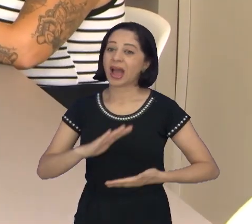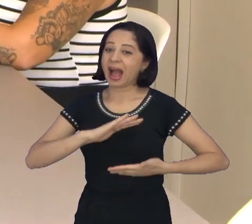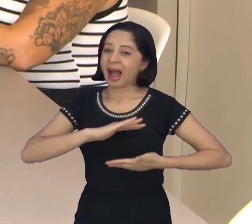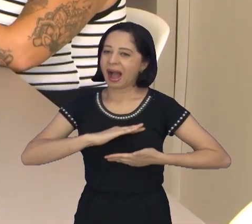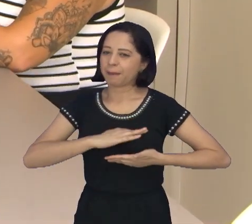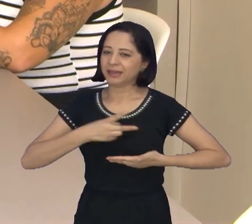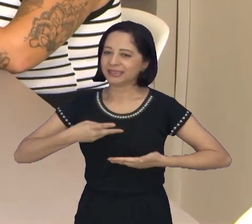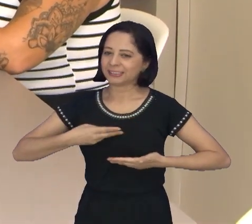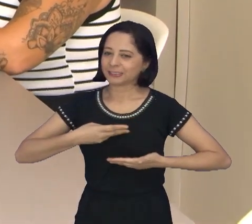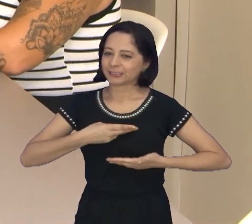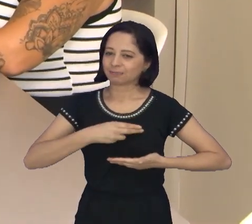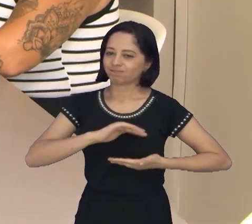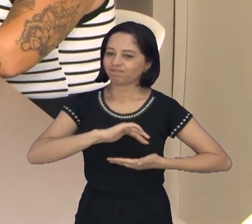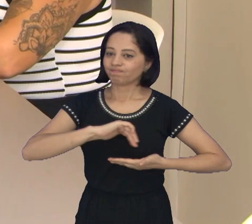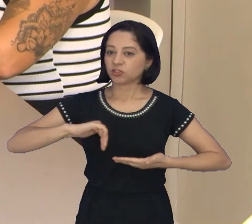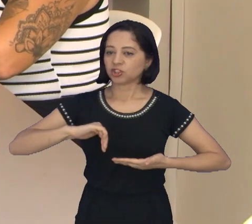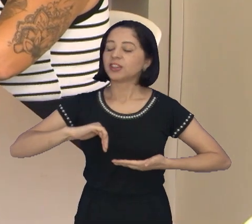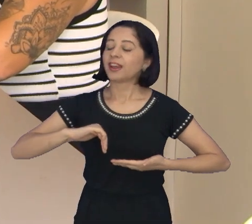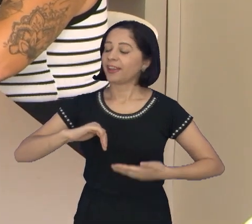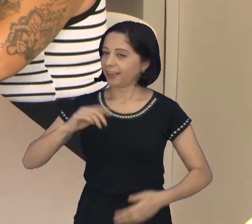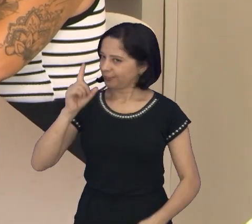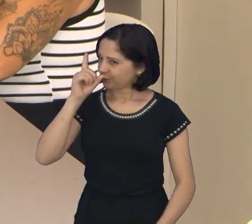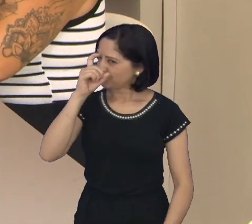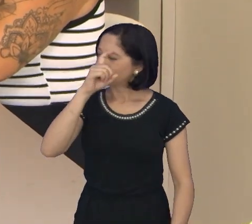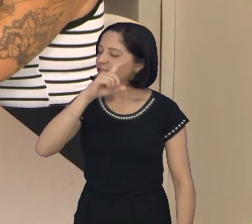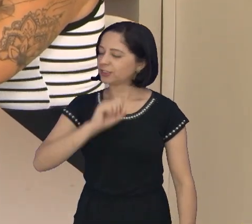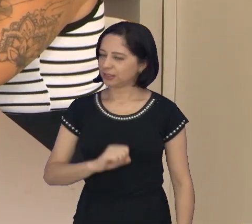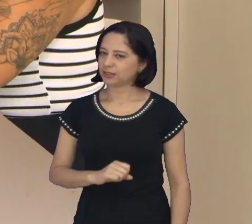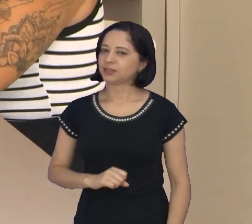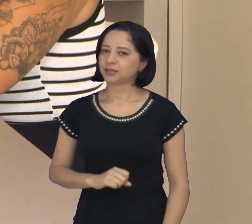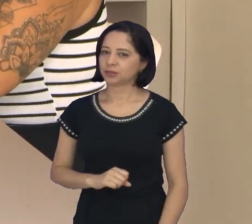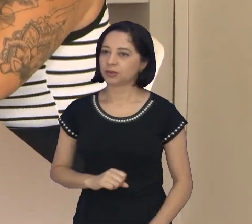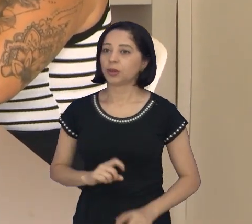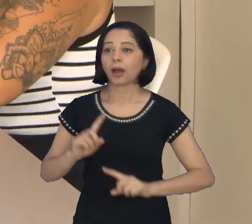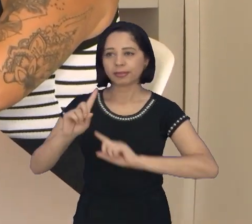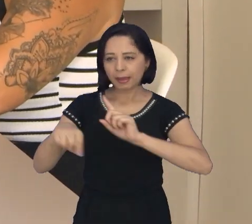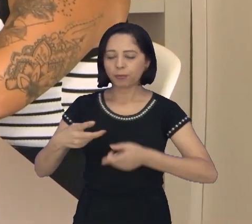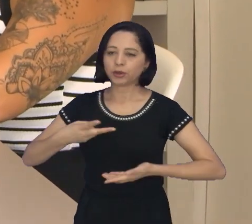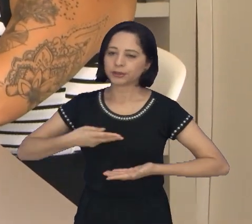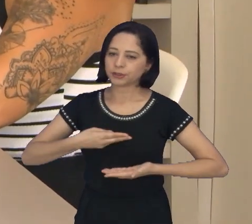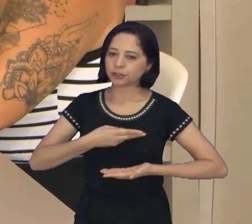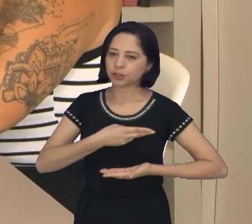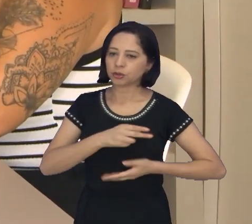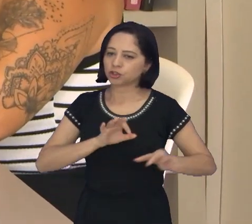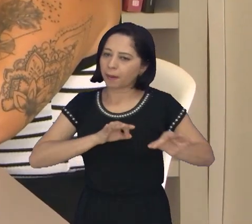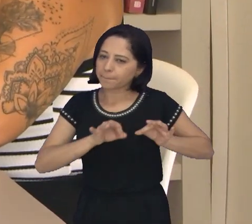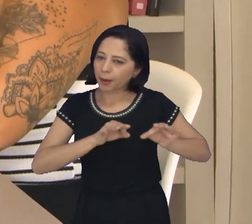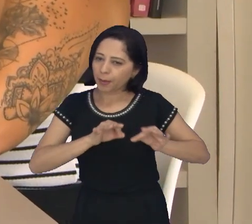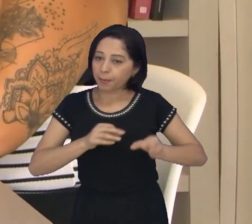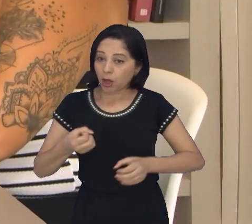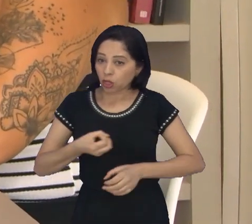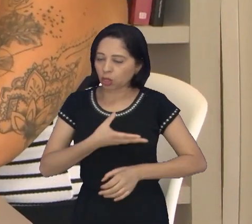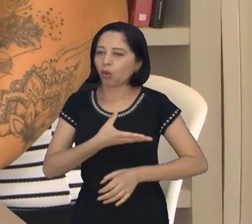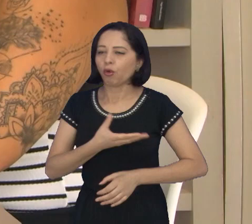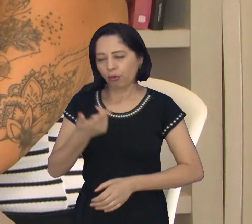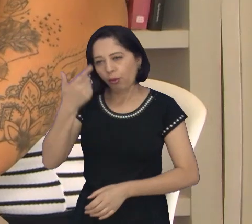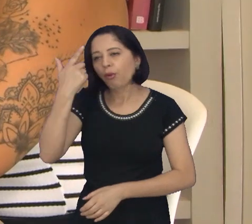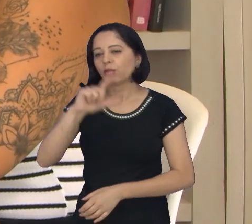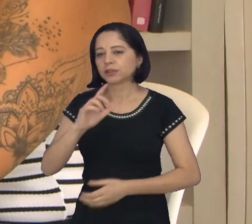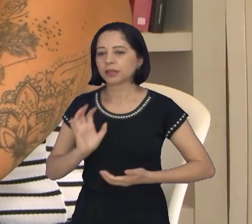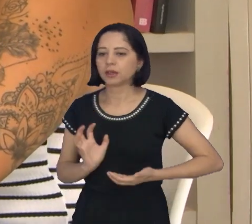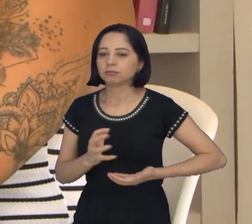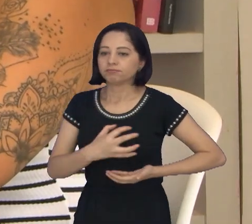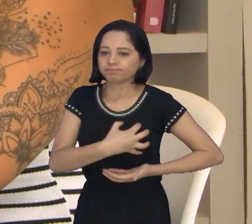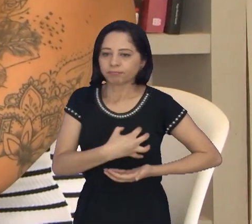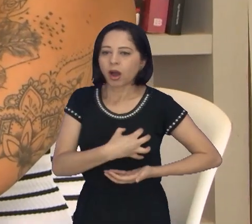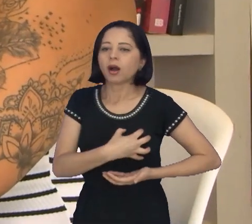mama, que para uma mulher é muito difícil, né? Consegui fazer reconstrução. Não são todas as mulheres que conseguem, né? Mas